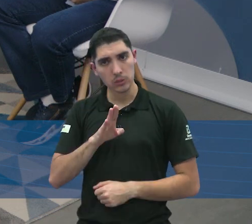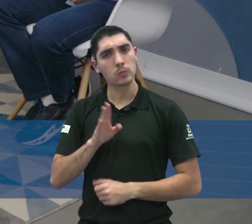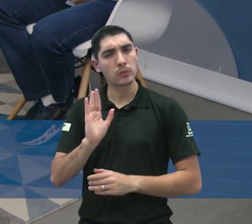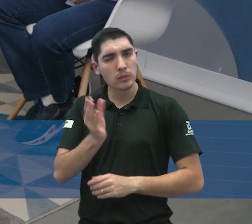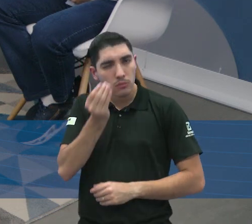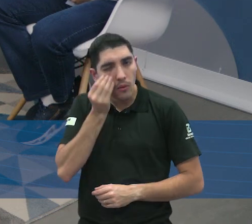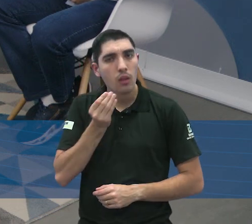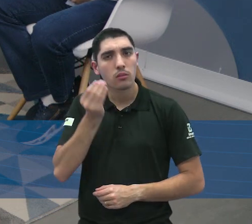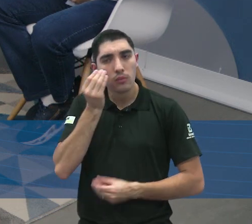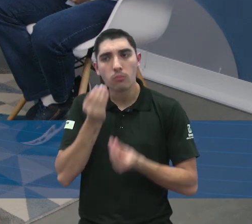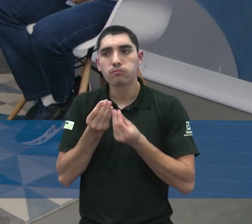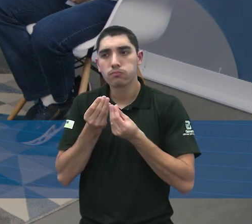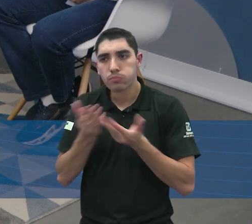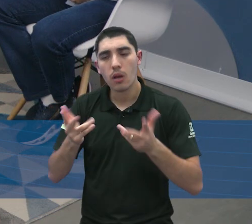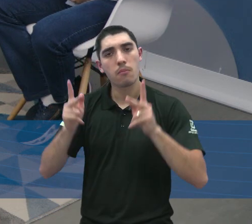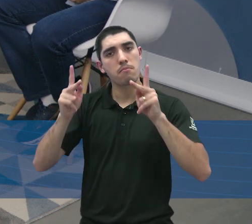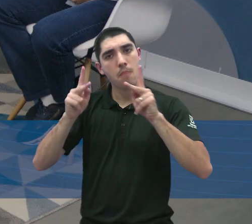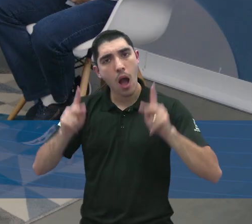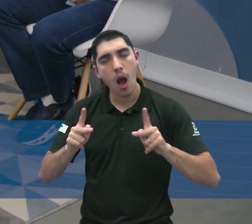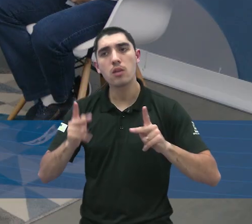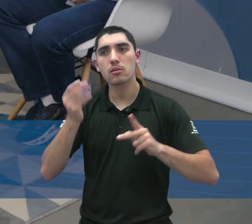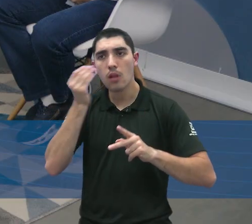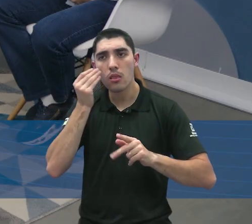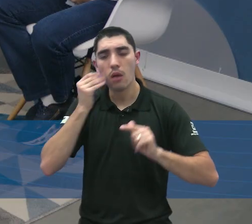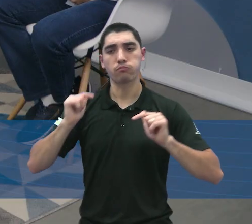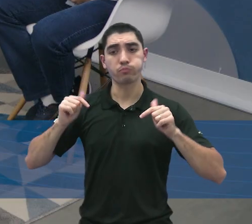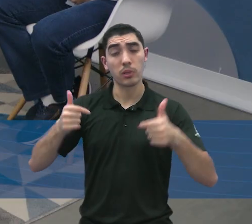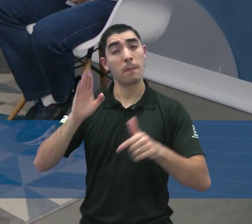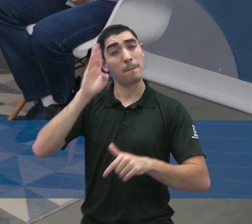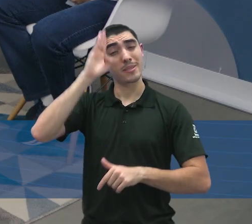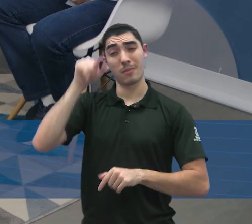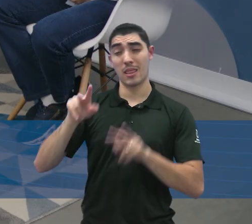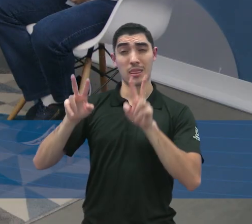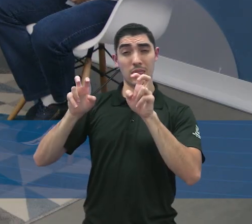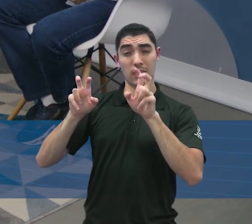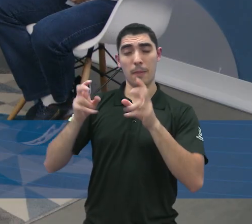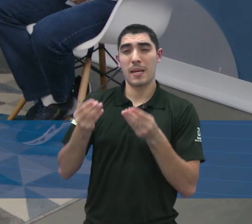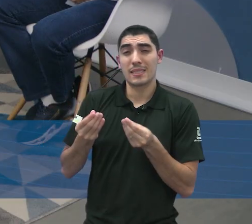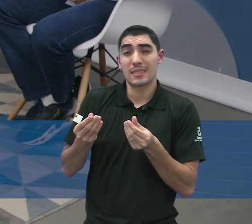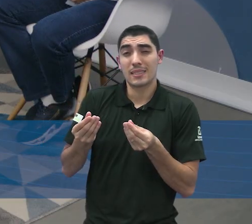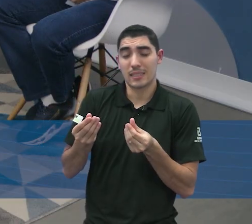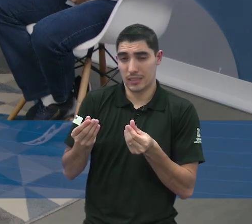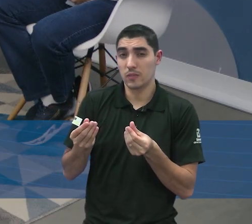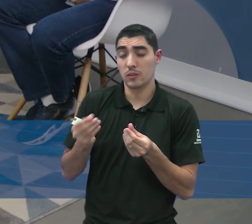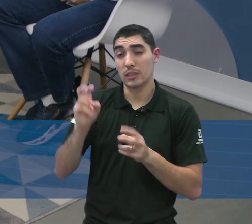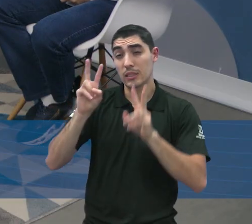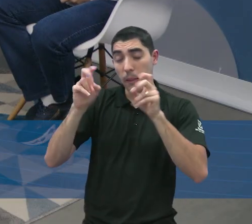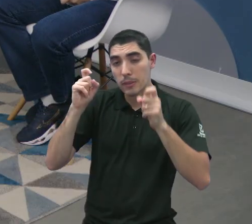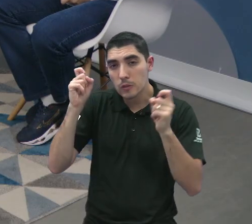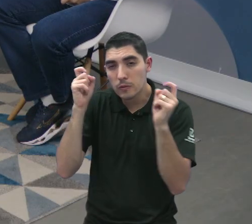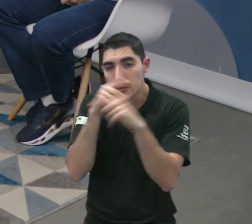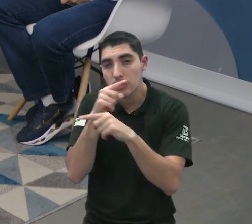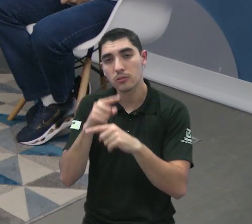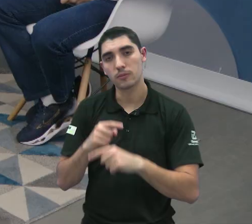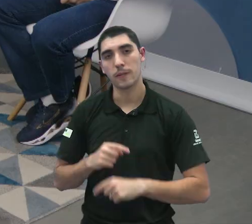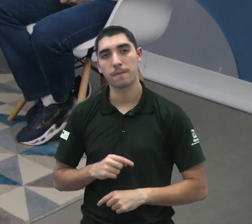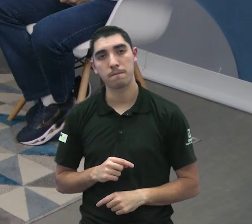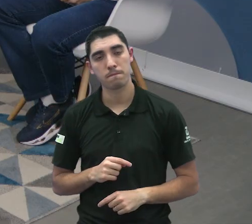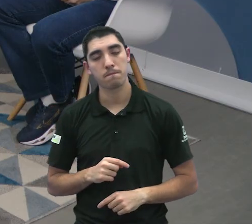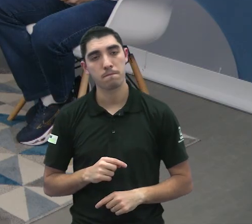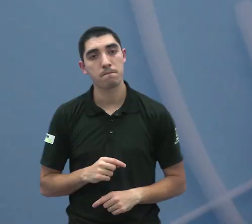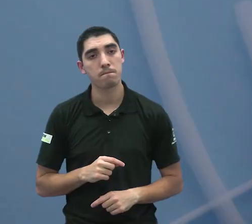mesmo constante de se colocar sobre temas sensíveis e na tentativa de resolver esses temas. Professor, eu